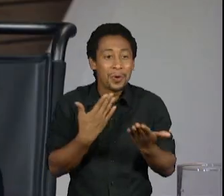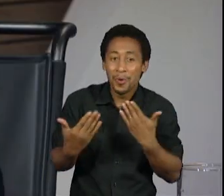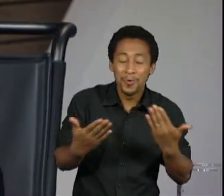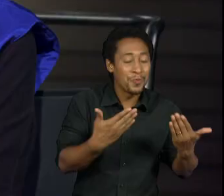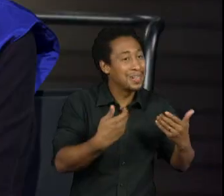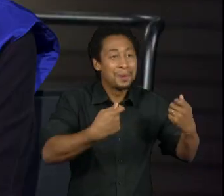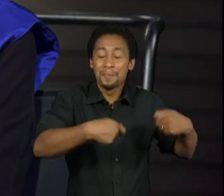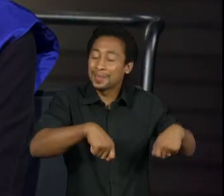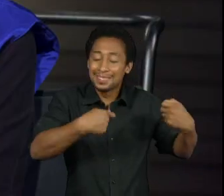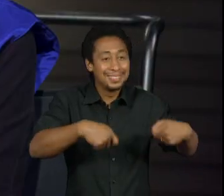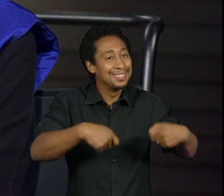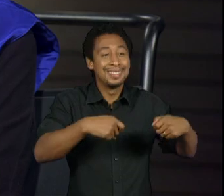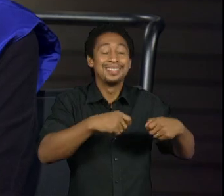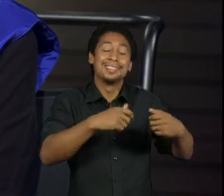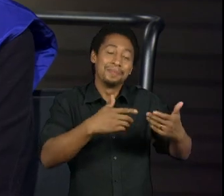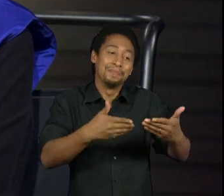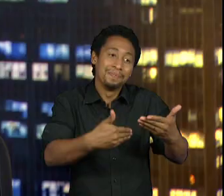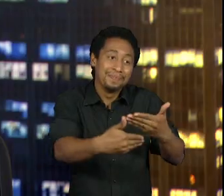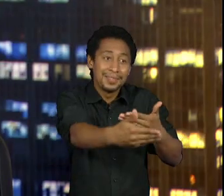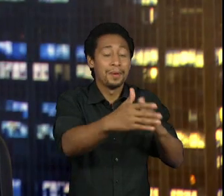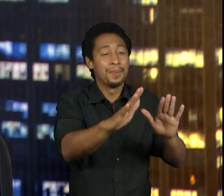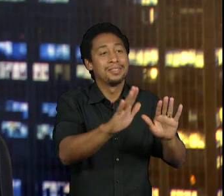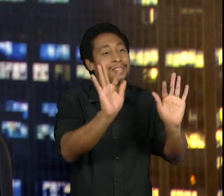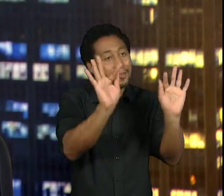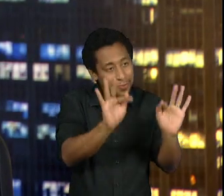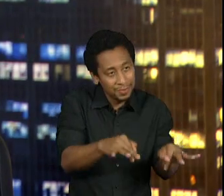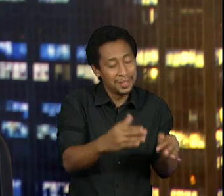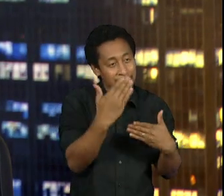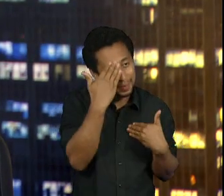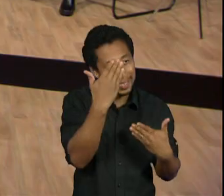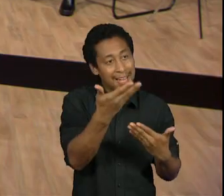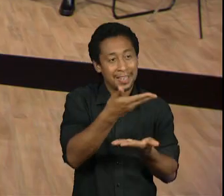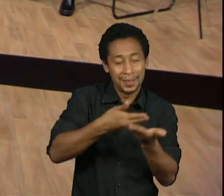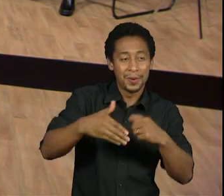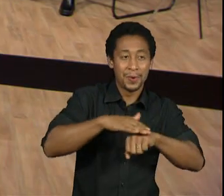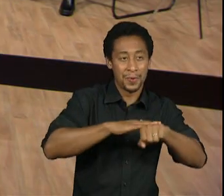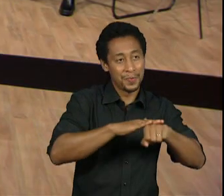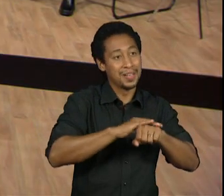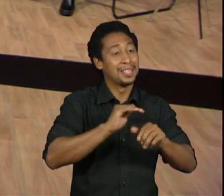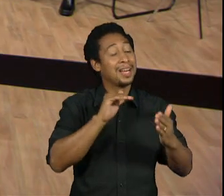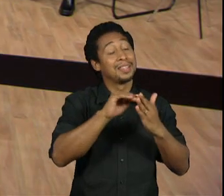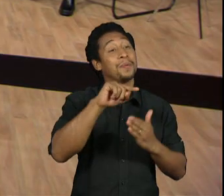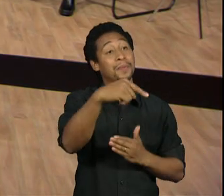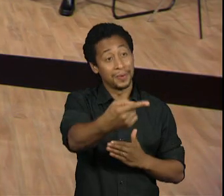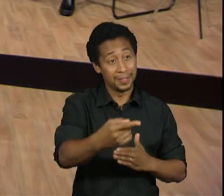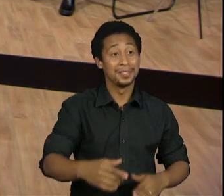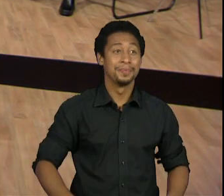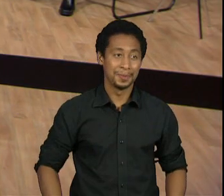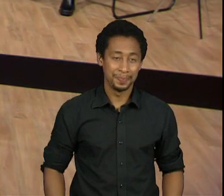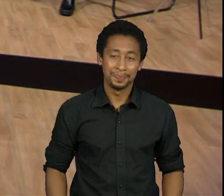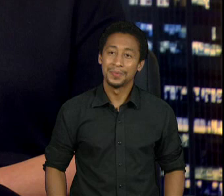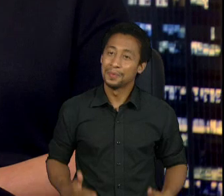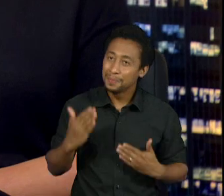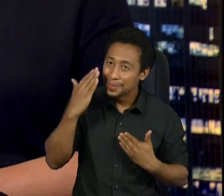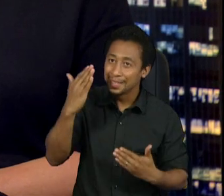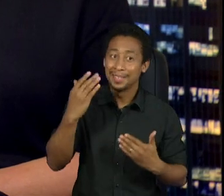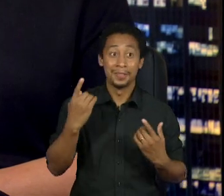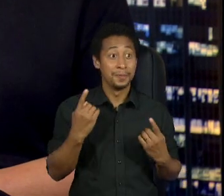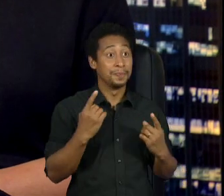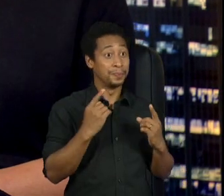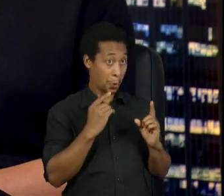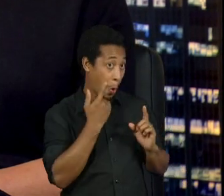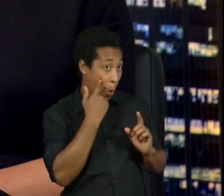final. Naíra, Lilian, obrigada pela conversa de hoje. Muito bom. Até uma próxima oportunidade. Obrigada. Obrigada a você. A Opinião fica por